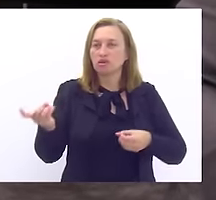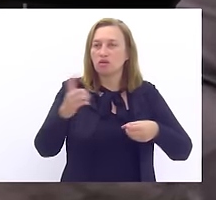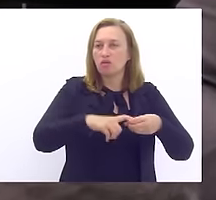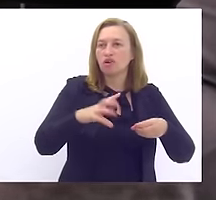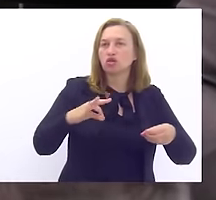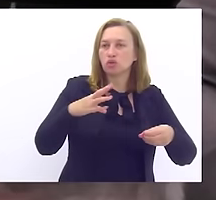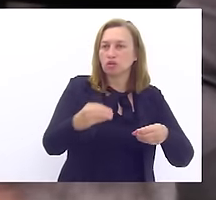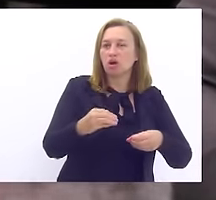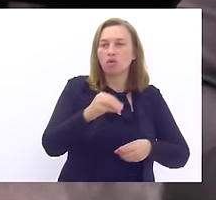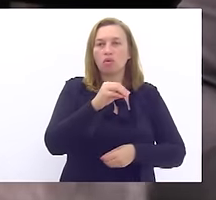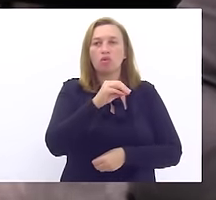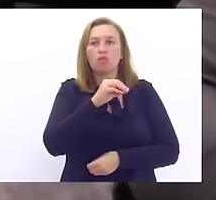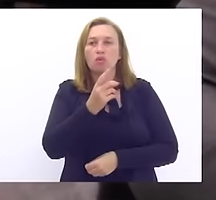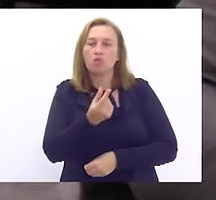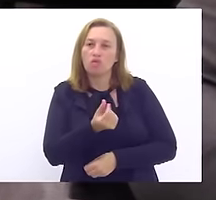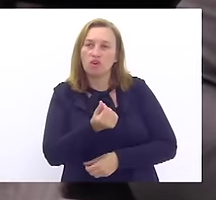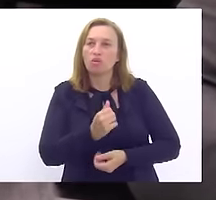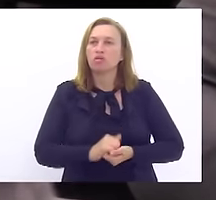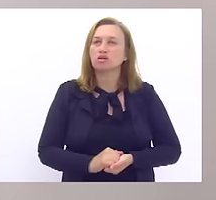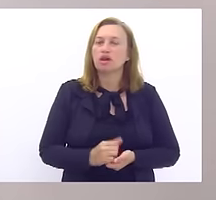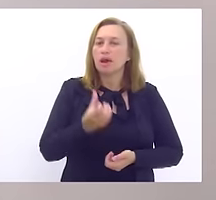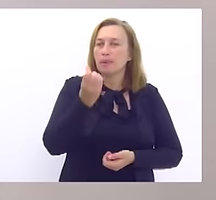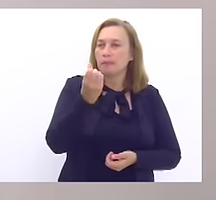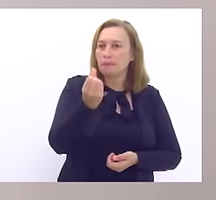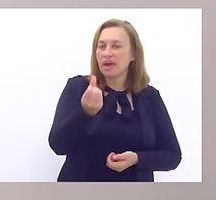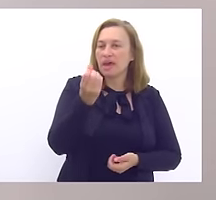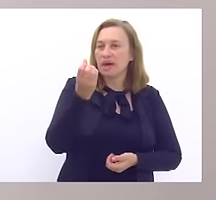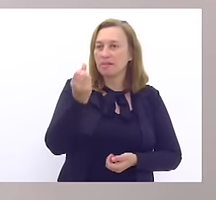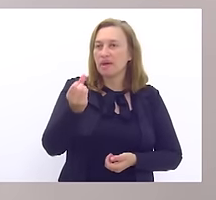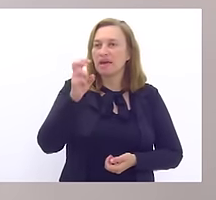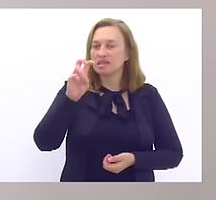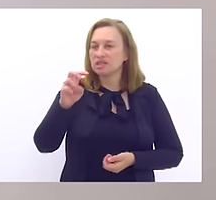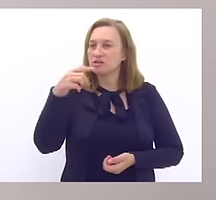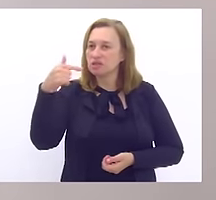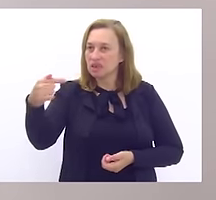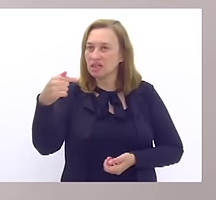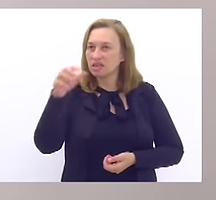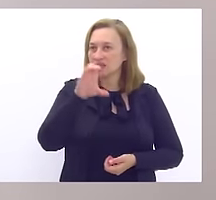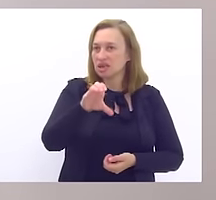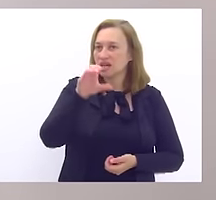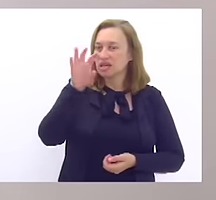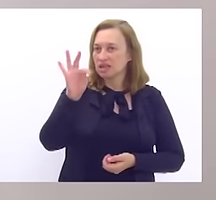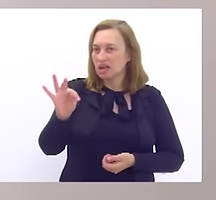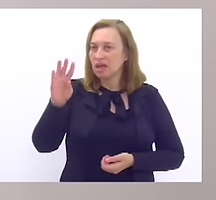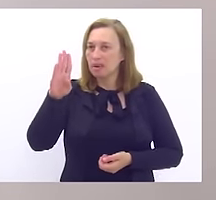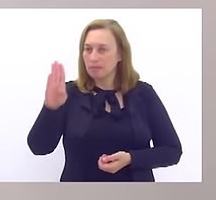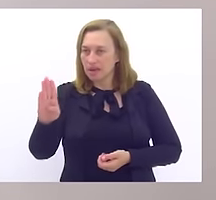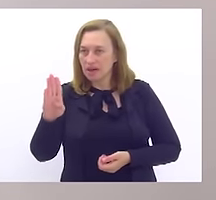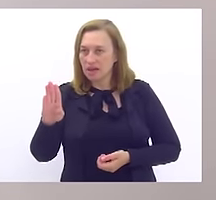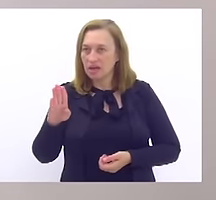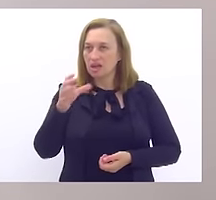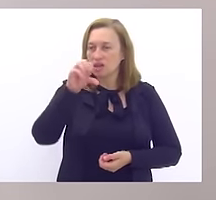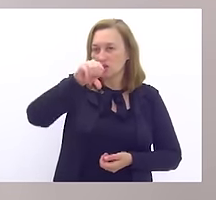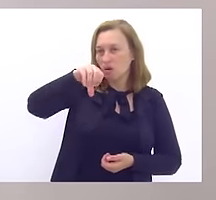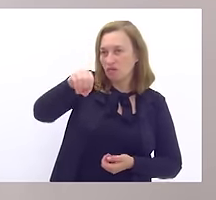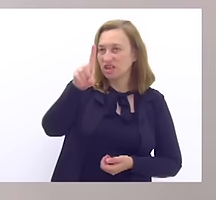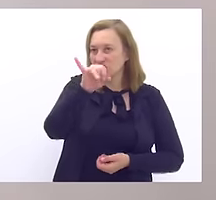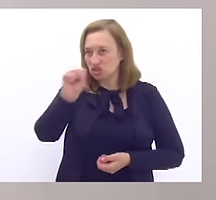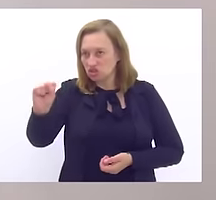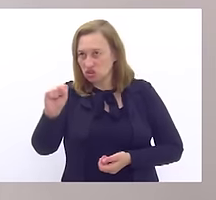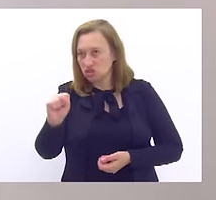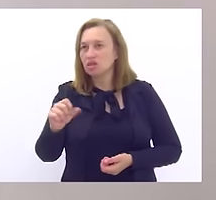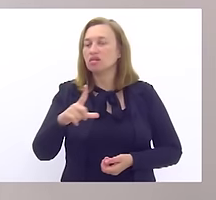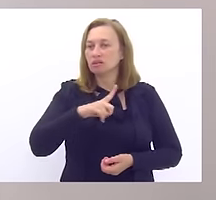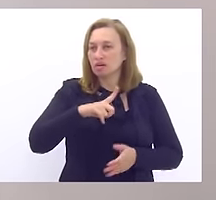foi isso que ela faz menção a 6657 lei estadual é o CTB ambos determinam um prazo de no mínimo 90 dias